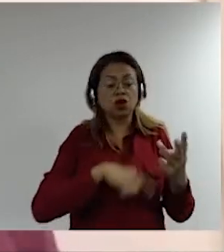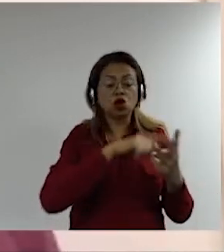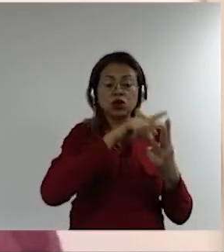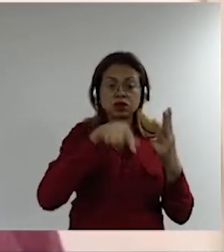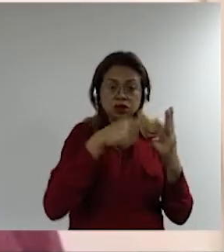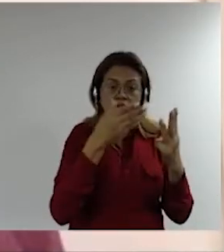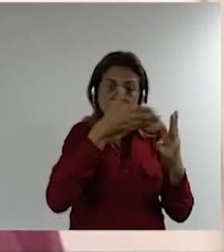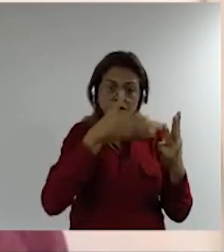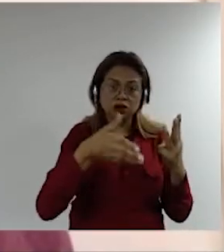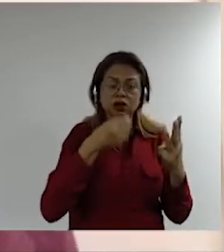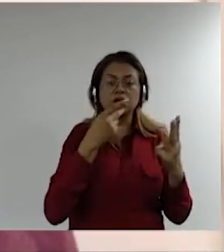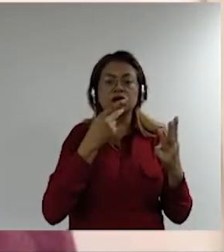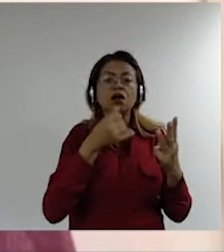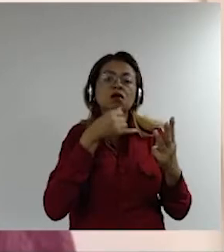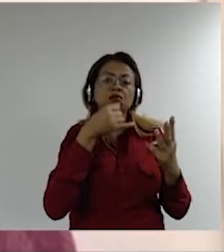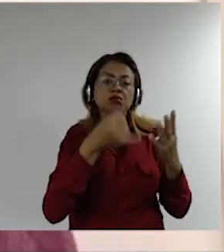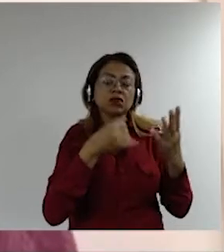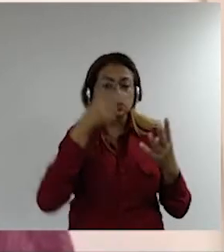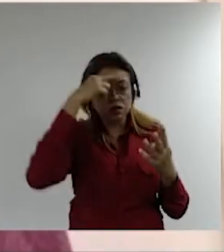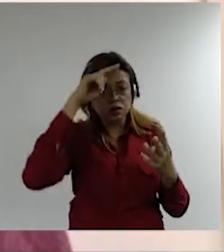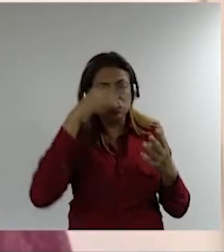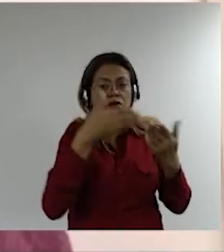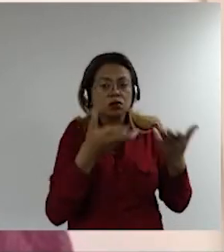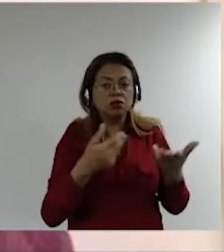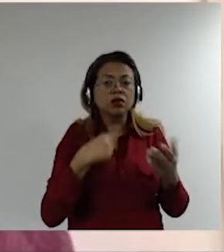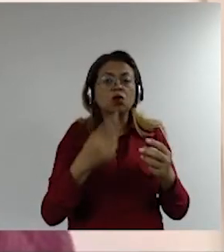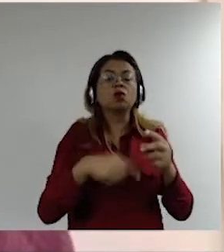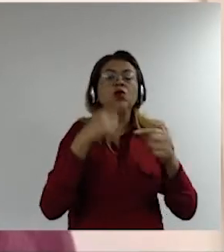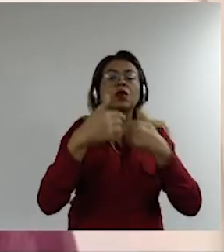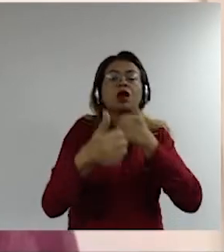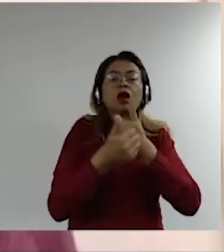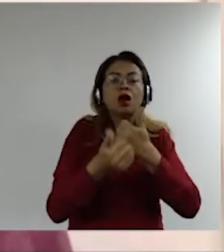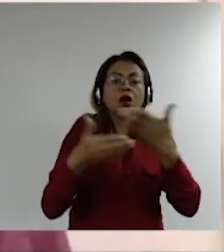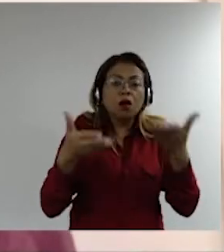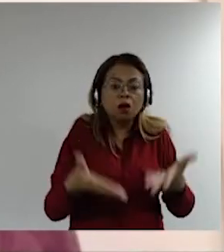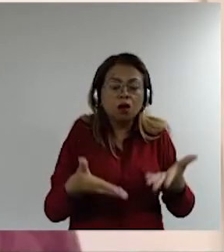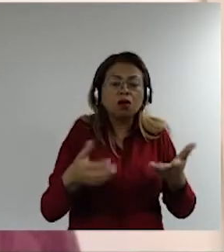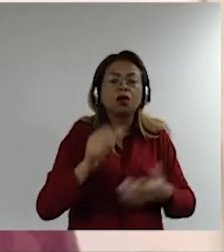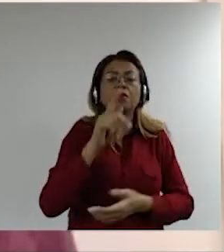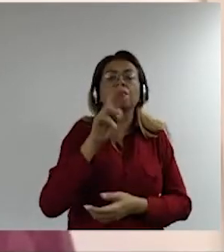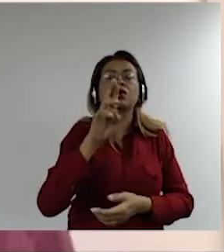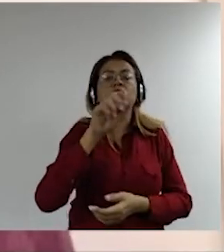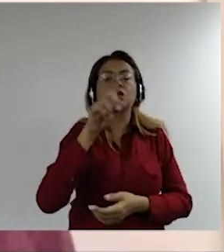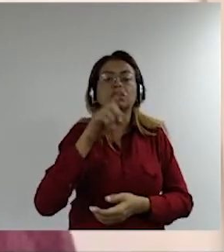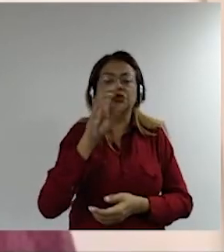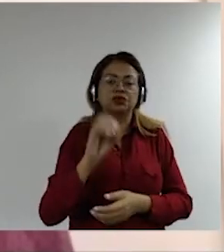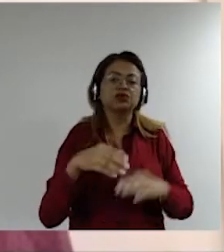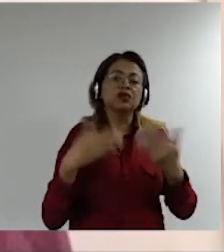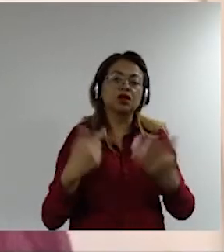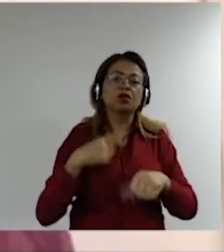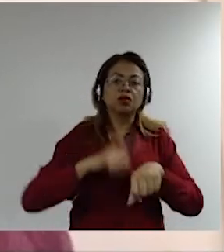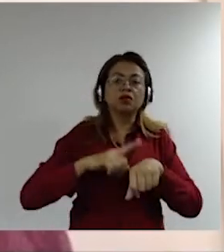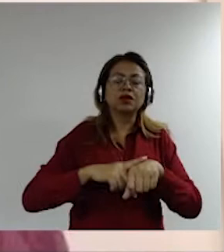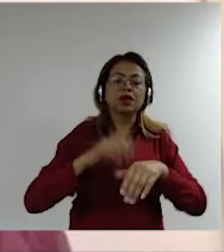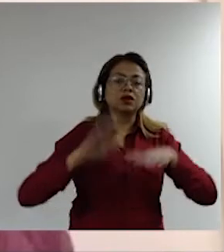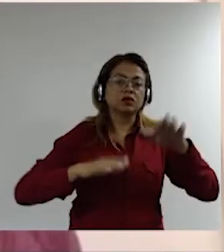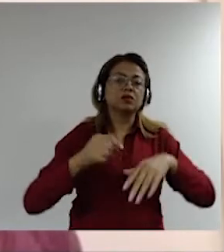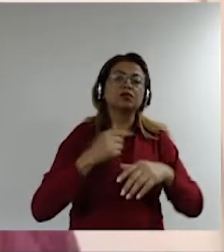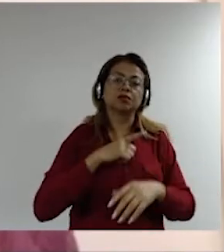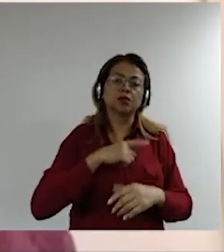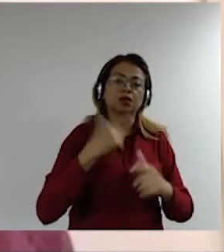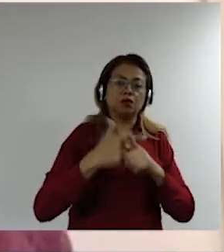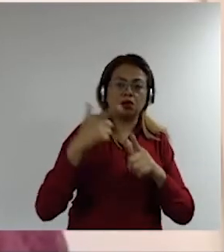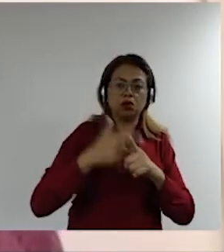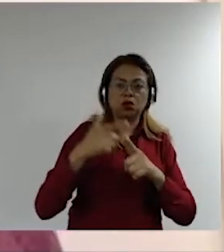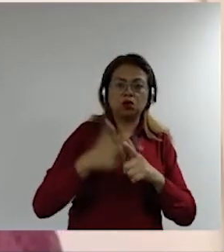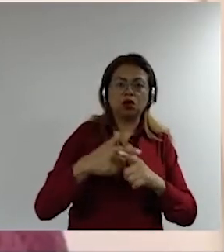De curto prazo, o que a evidência nos diz? Nos diz que há problemas, sim, pode haver problemas emocionais e